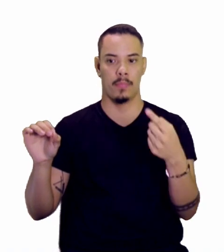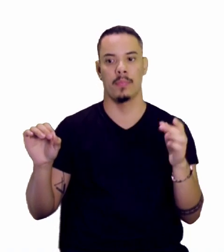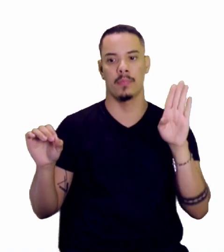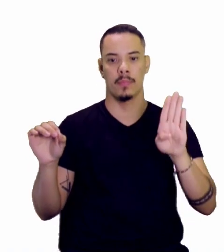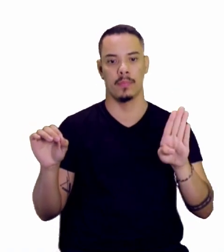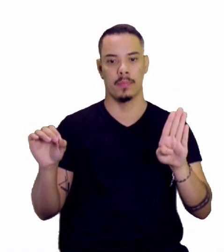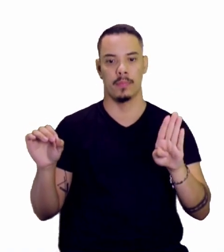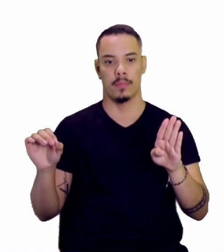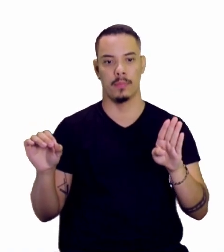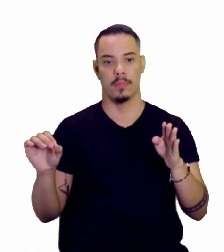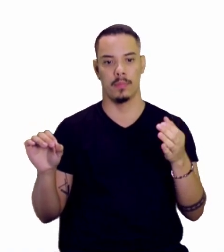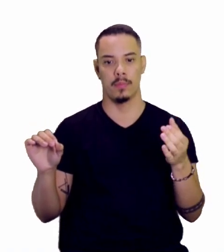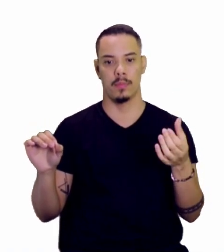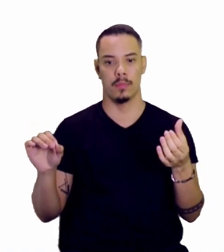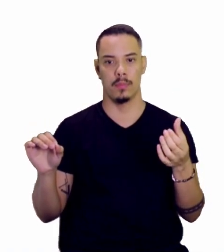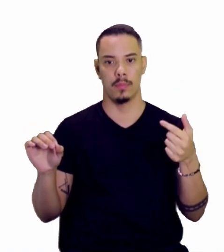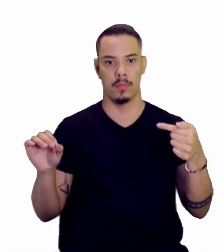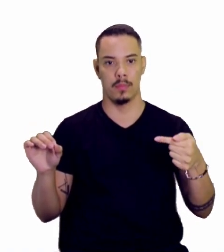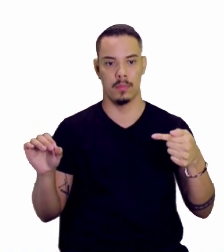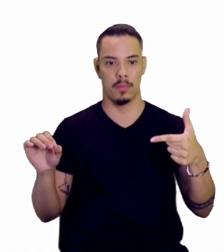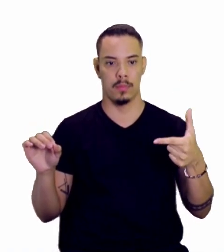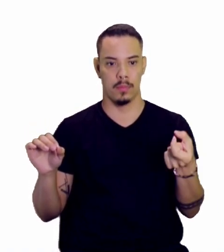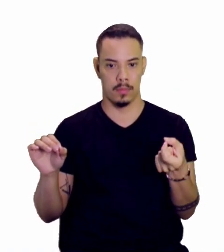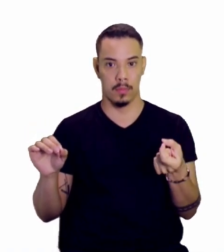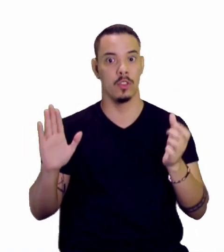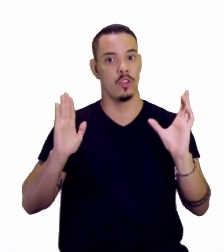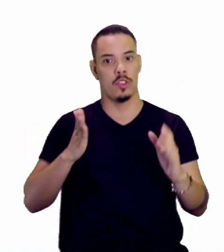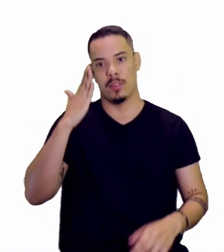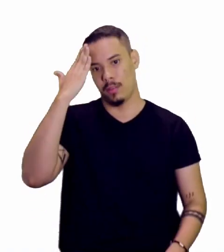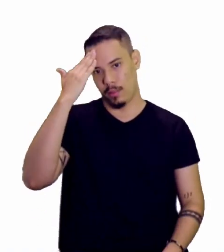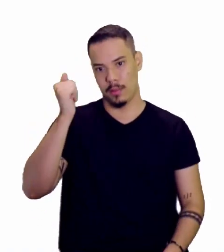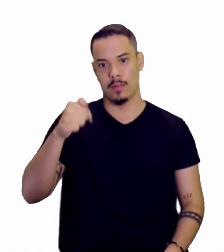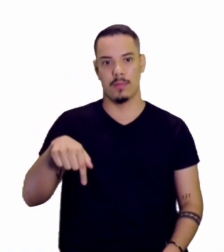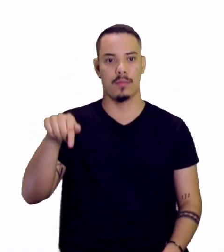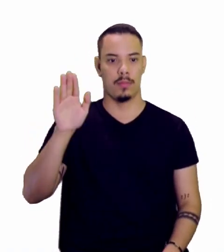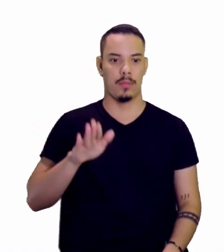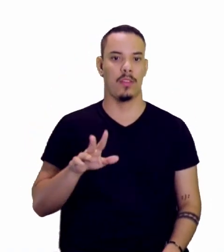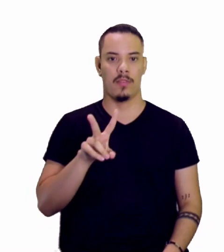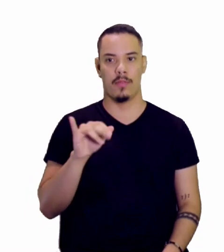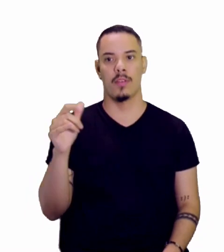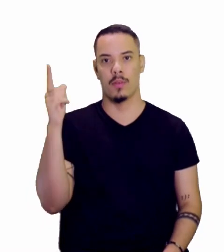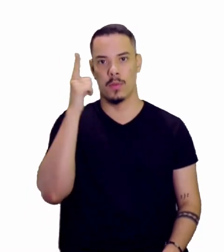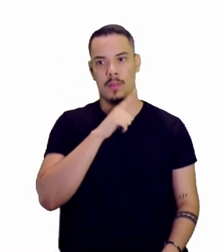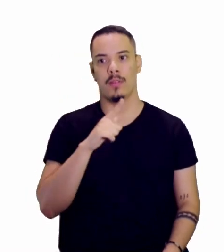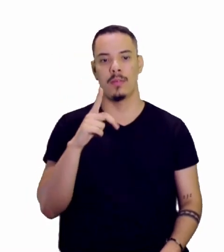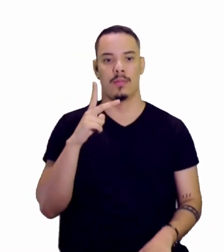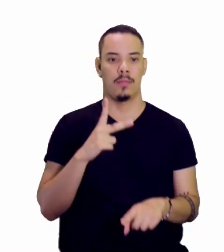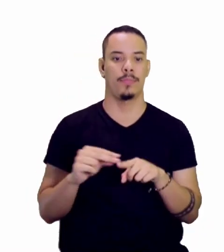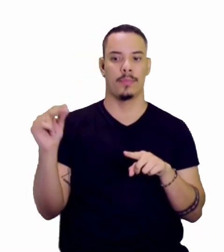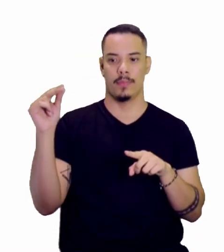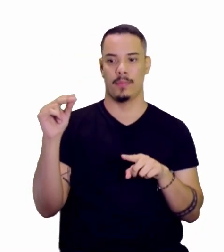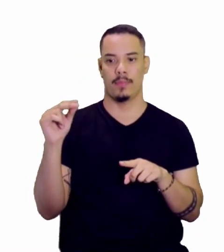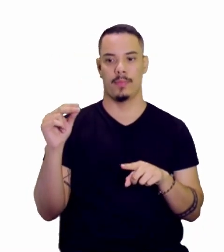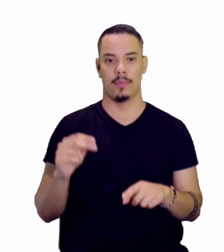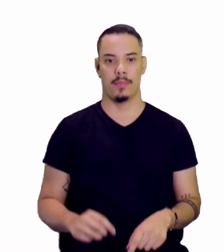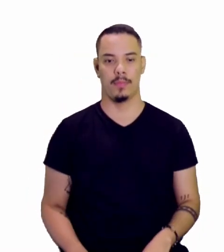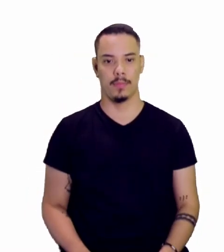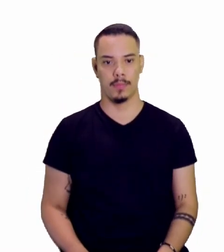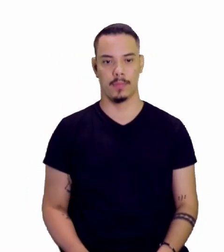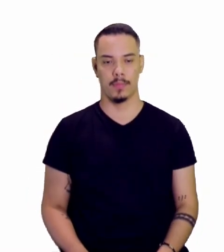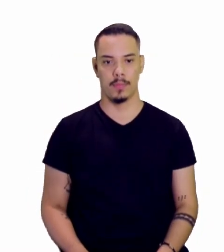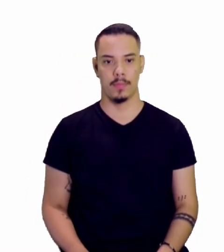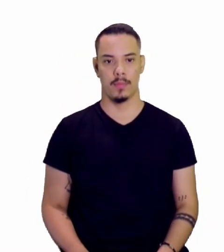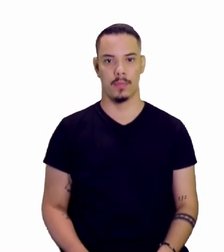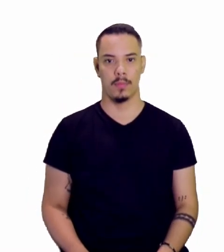horizontal, 720. Já sabe quem vai ganhar, né? Exatamente. Então, se a gente for ver a resultante que vai ganhar, né? Pra cá,